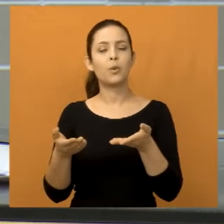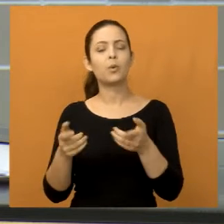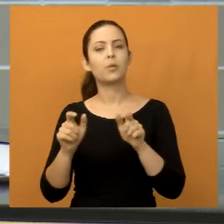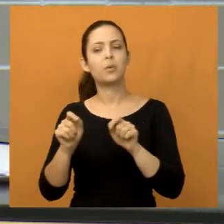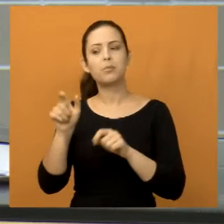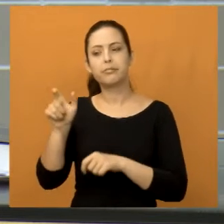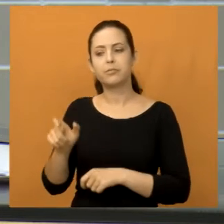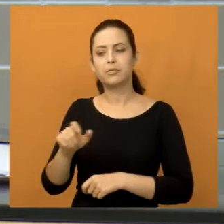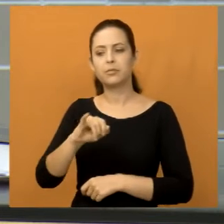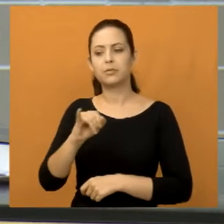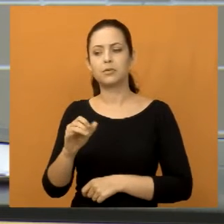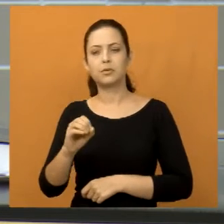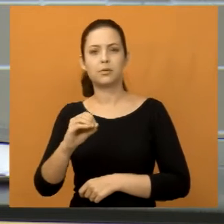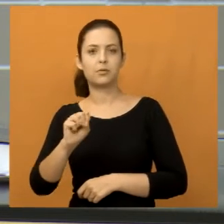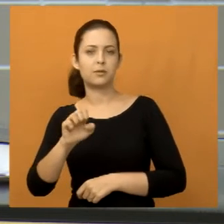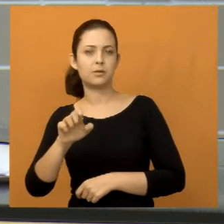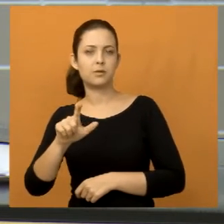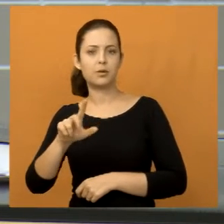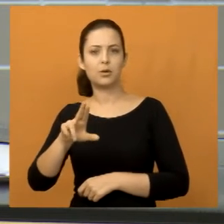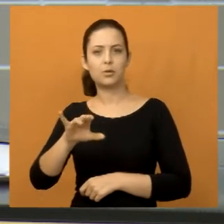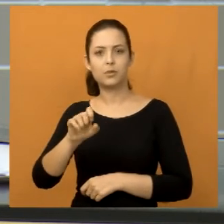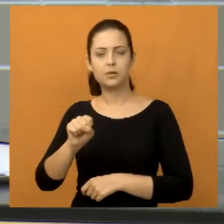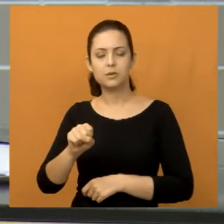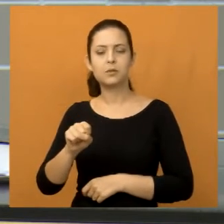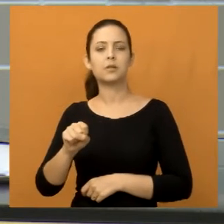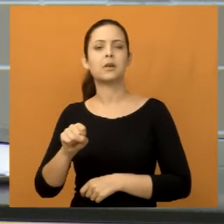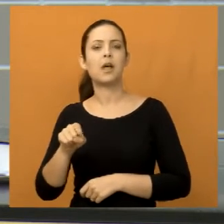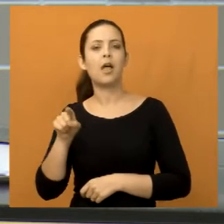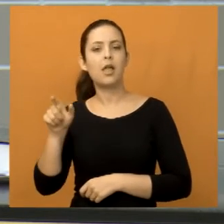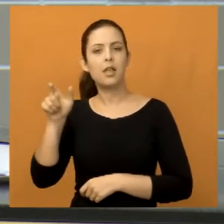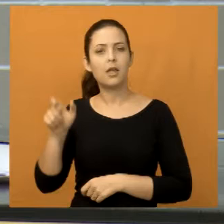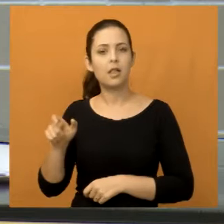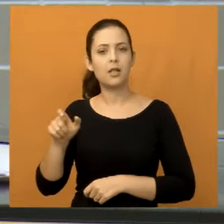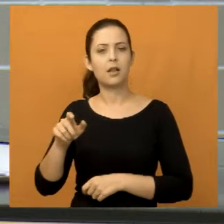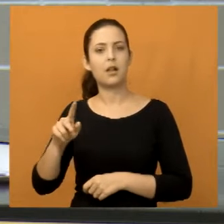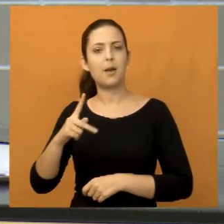Luiz Bedinarski, promotor de Justiça e Cidadania deste município,